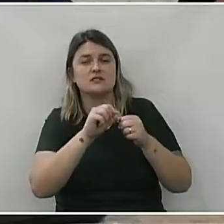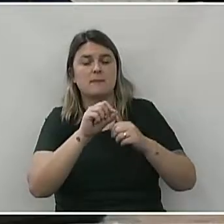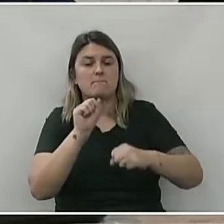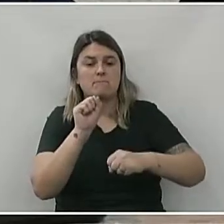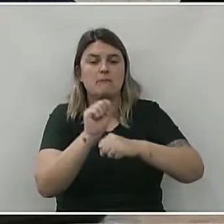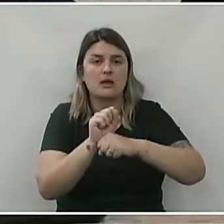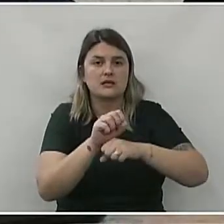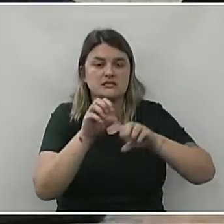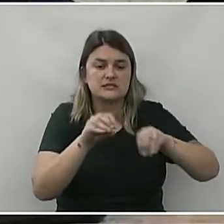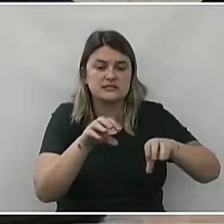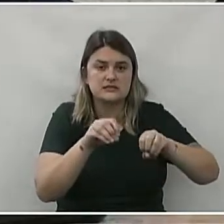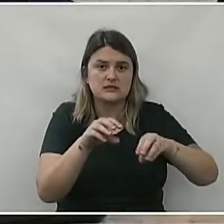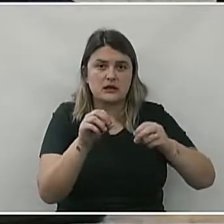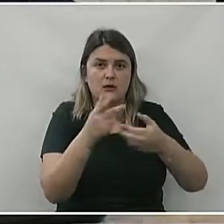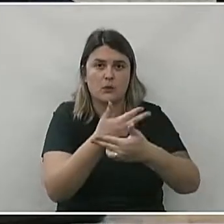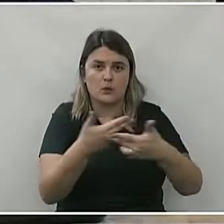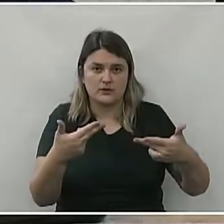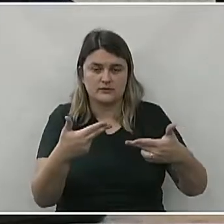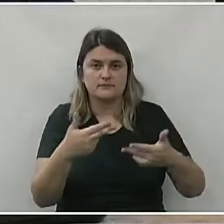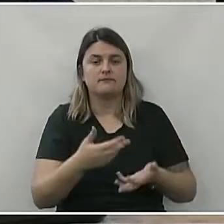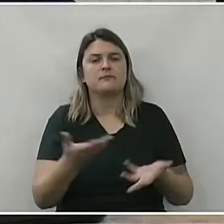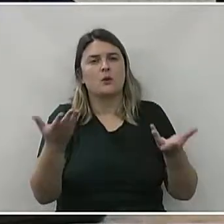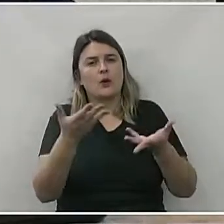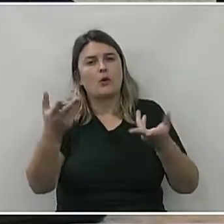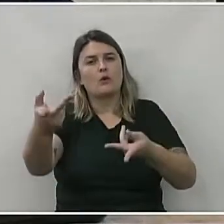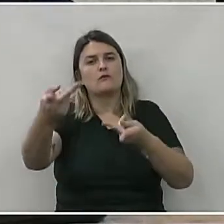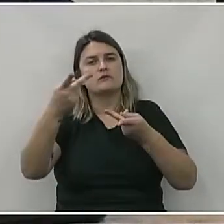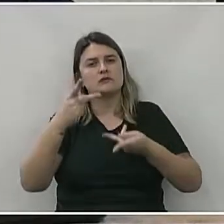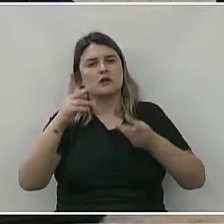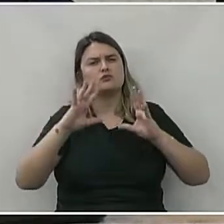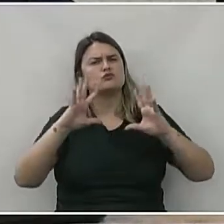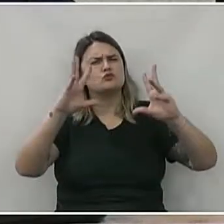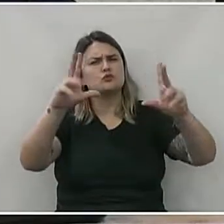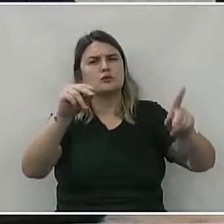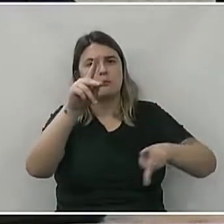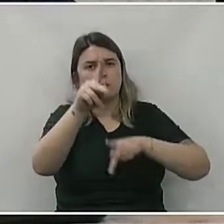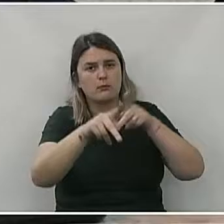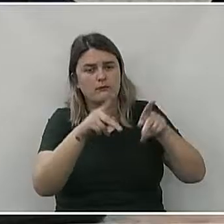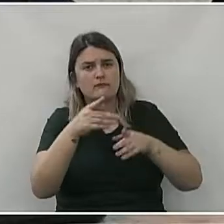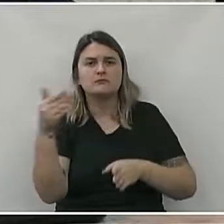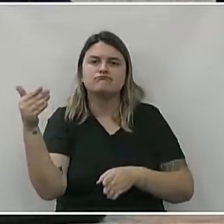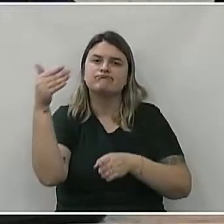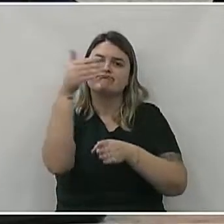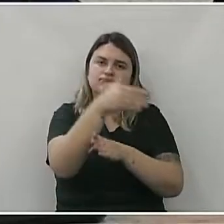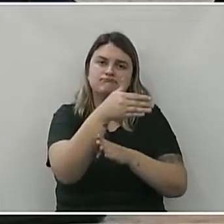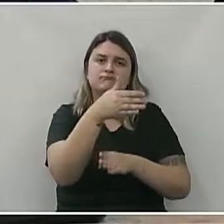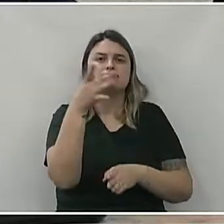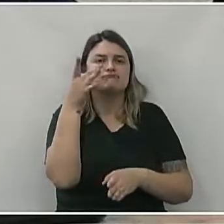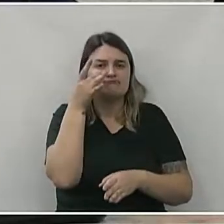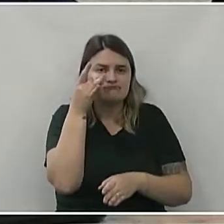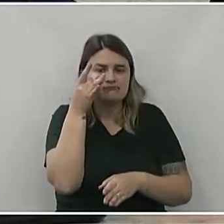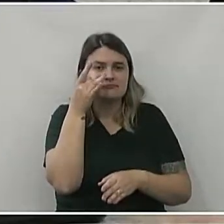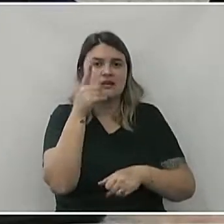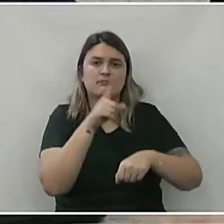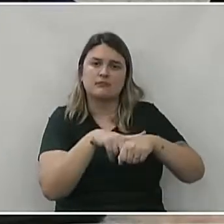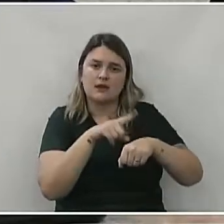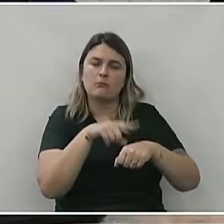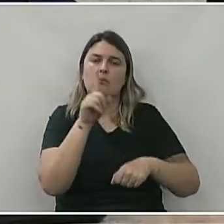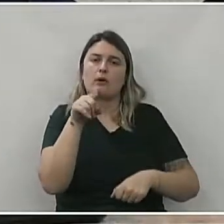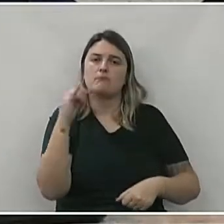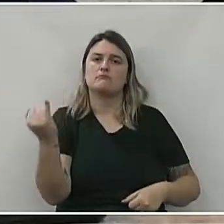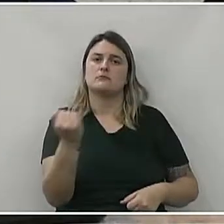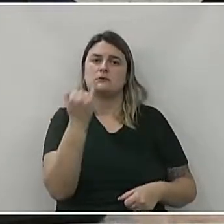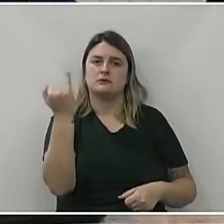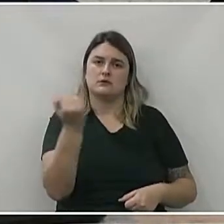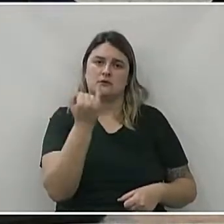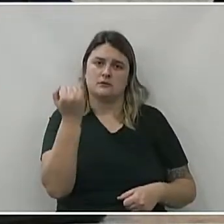que será no centro da cidade. Então, quero aqui convidar toda a população para que possa se fazer presente nesse momento tão